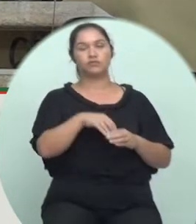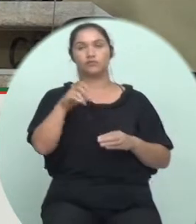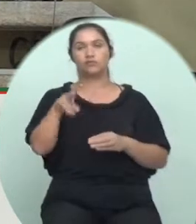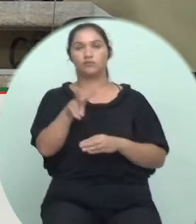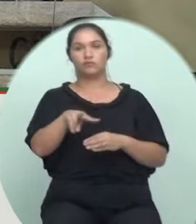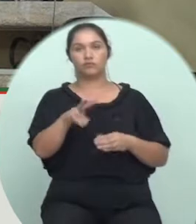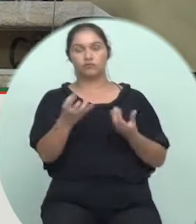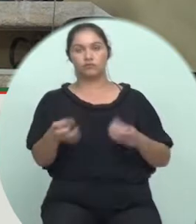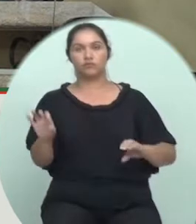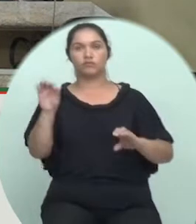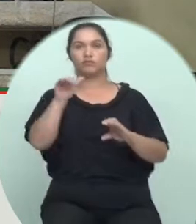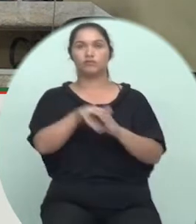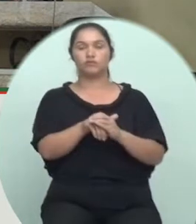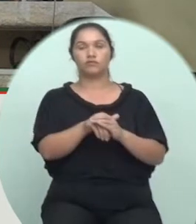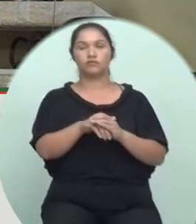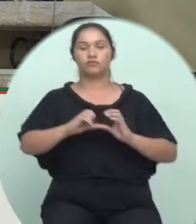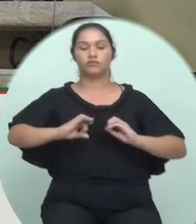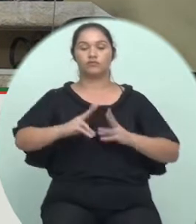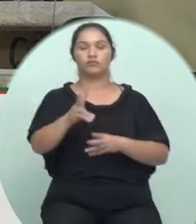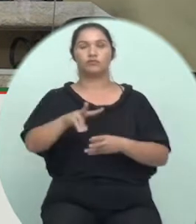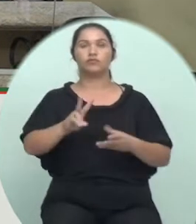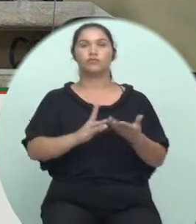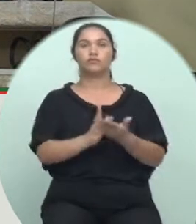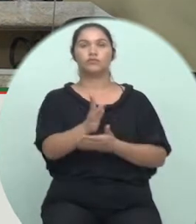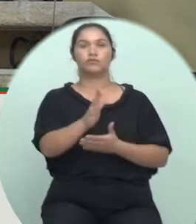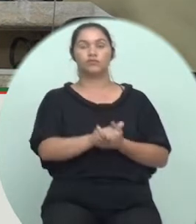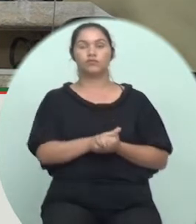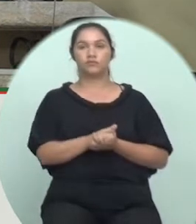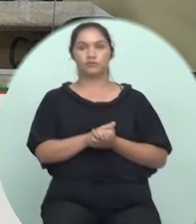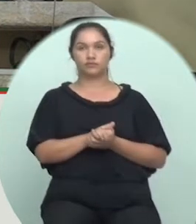Os contrários se manifestem. Aprovado por unanimidade.